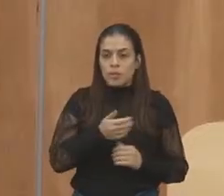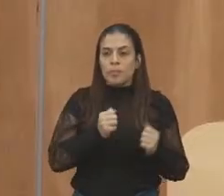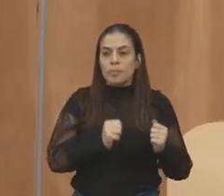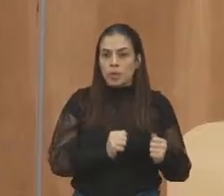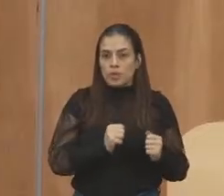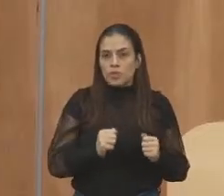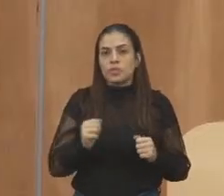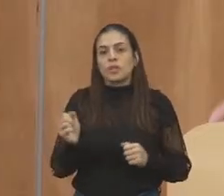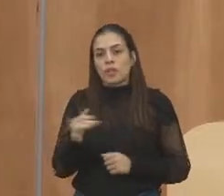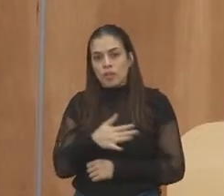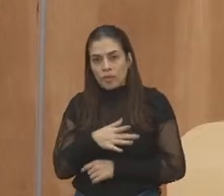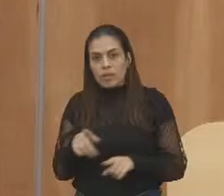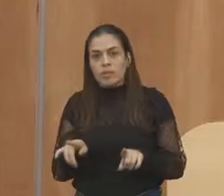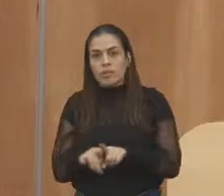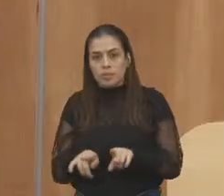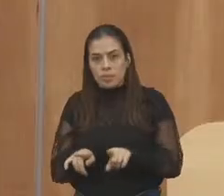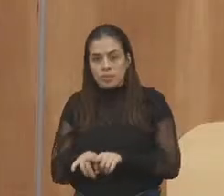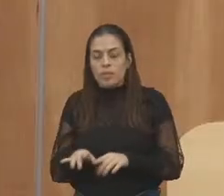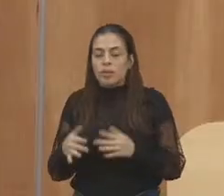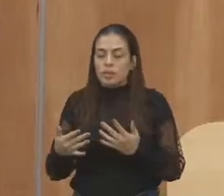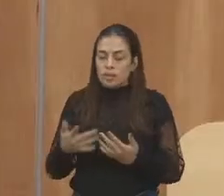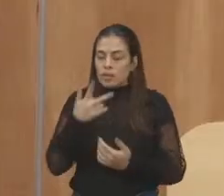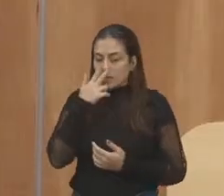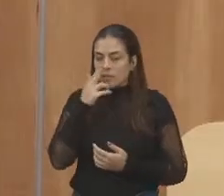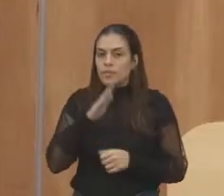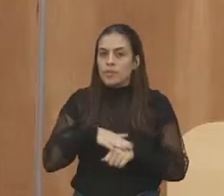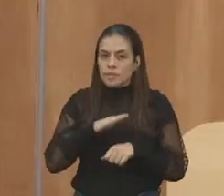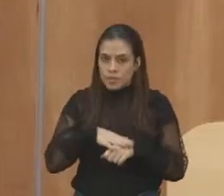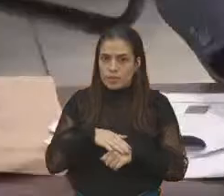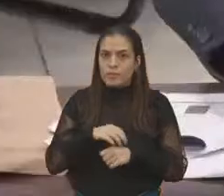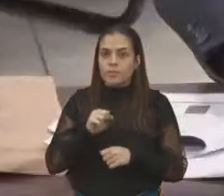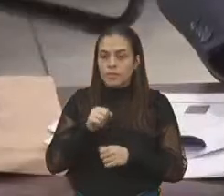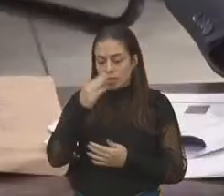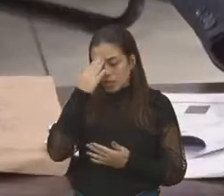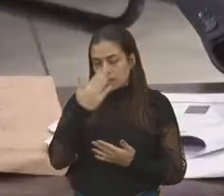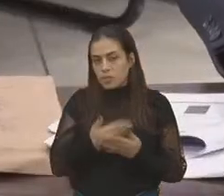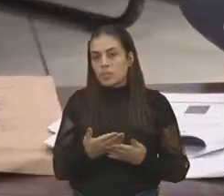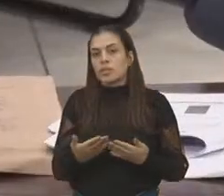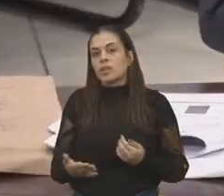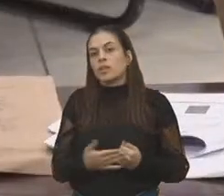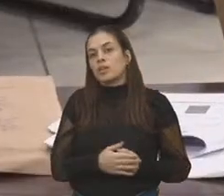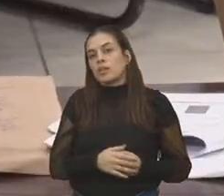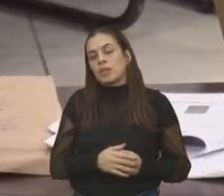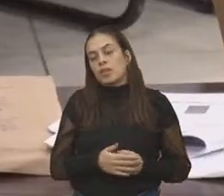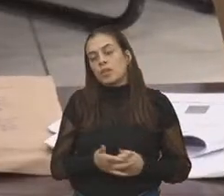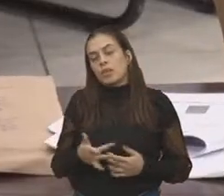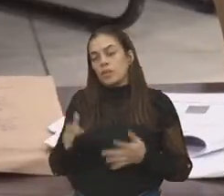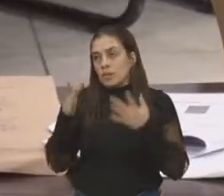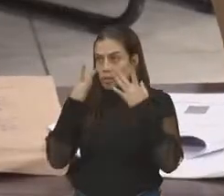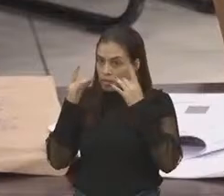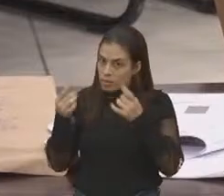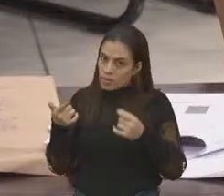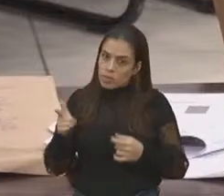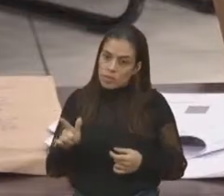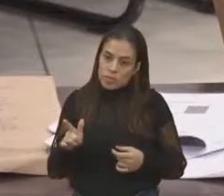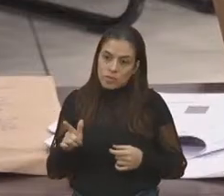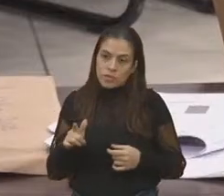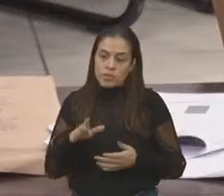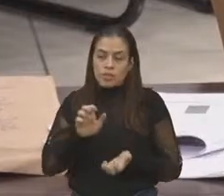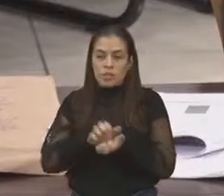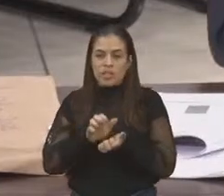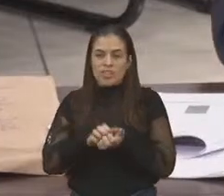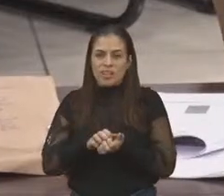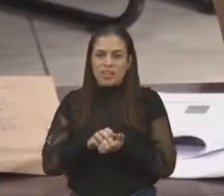a atualizar e acredito que será feito. Sim, outra questão que me chama a atenção, Jacareí está mal financeiramente, né? O